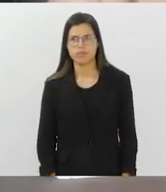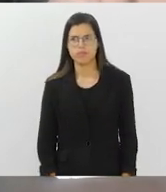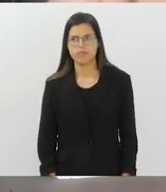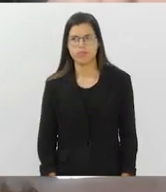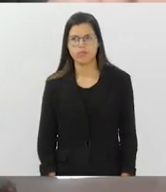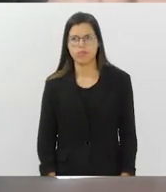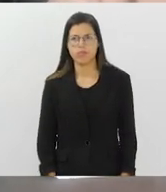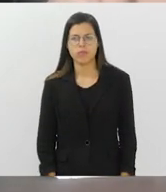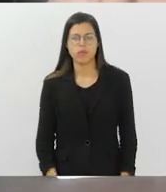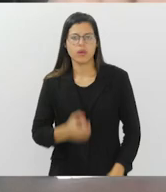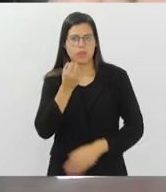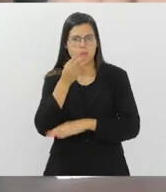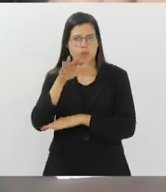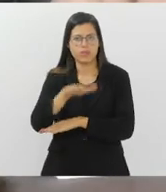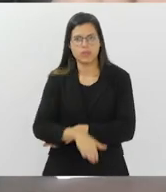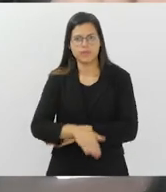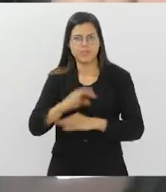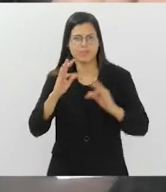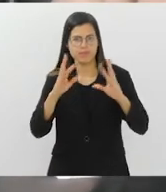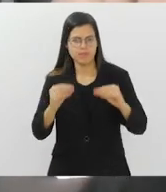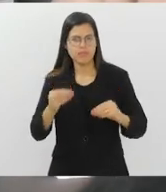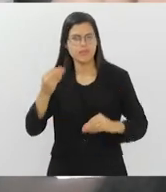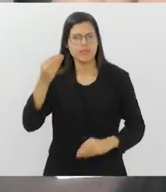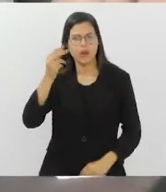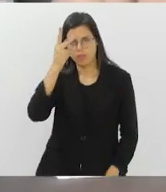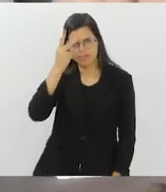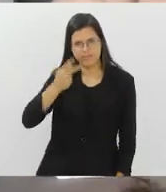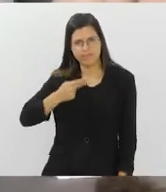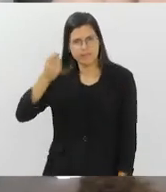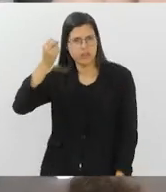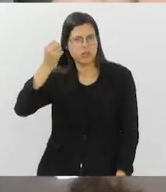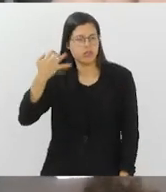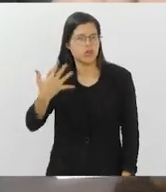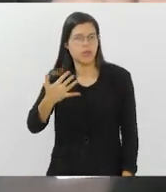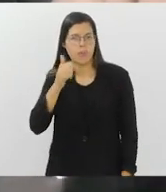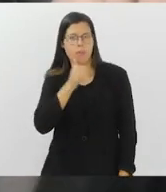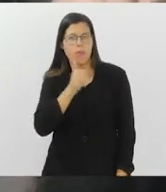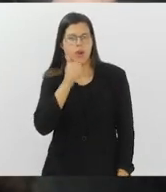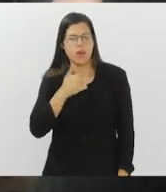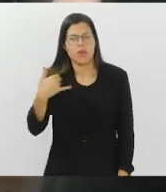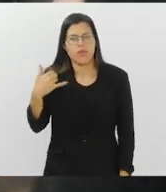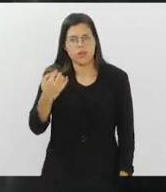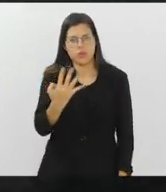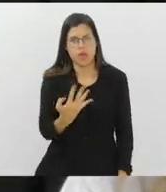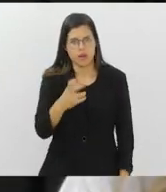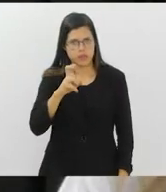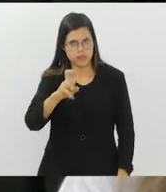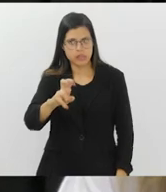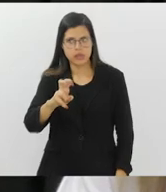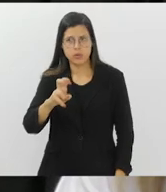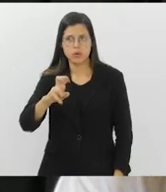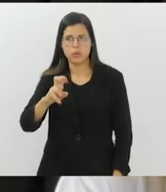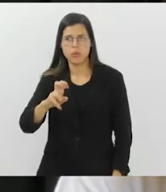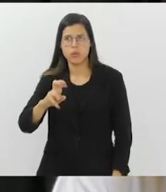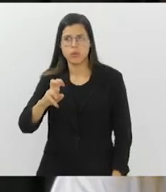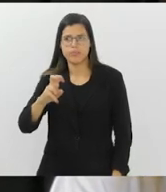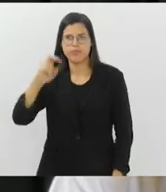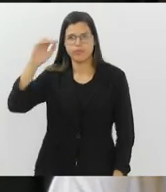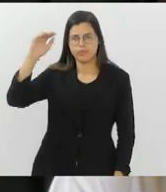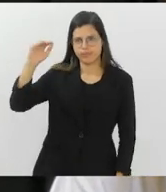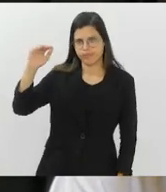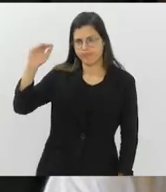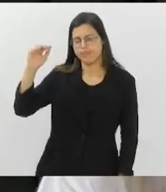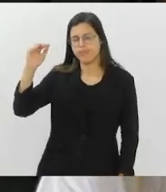Boa tarde a todos, todas. Eu vou me autodescrever. Eu sou uma mulher de 45 anos, estatura